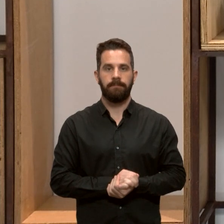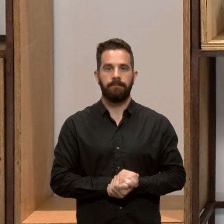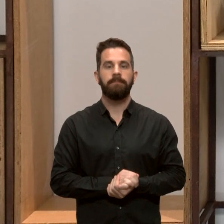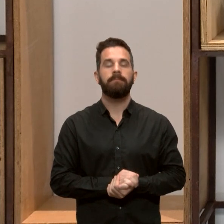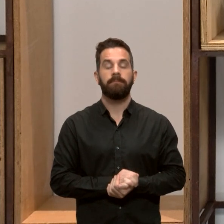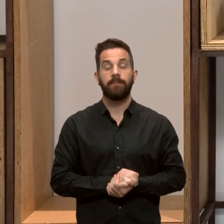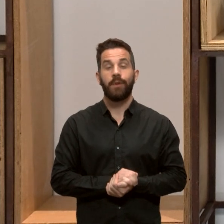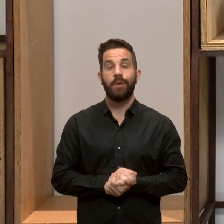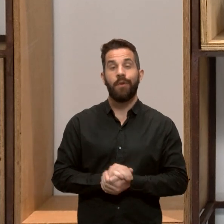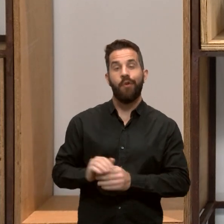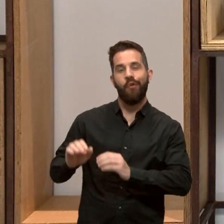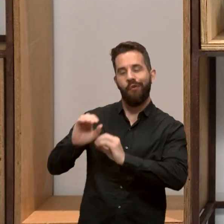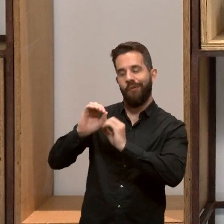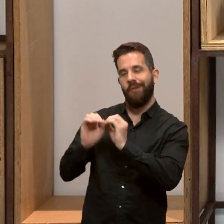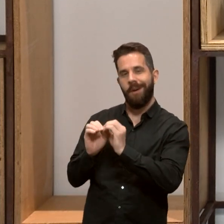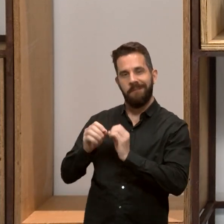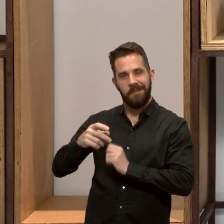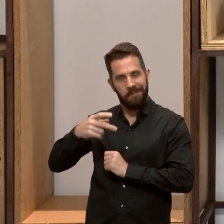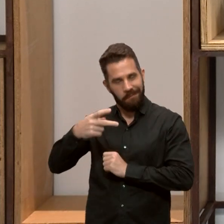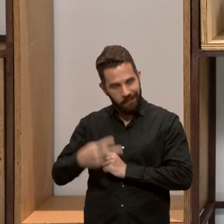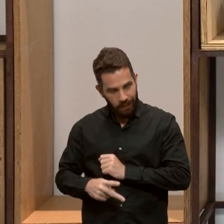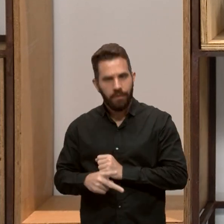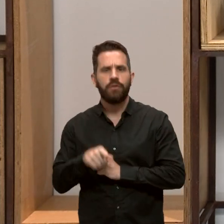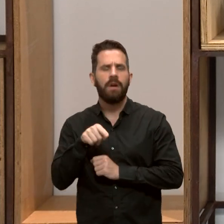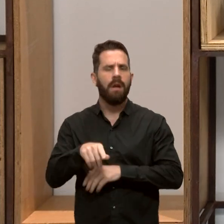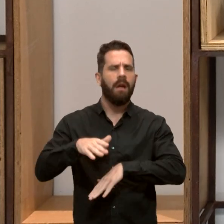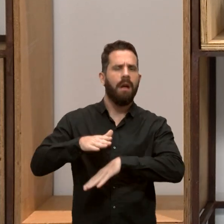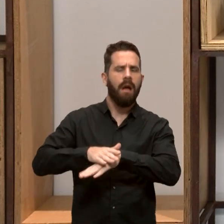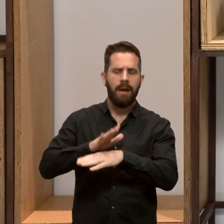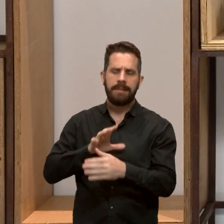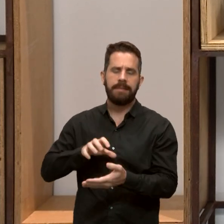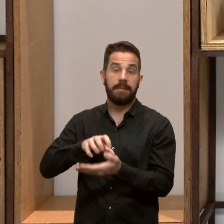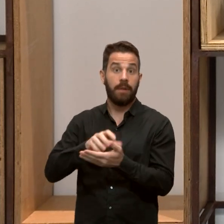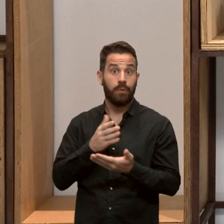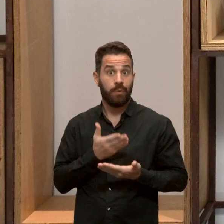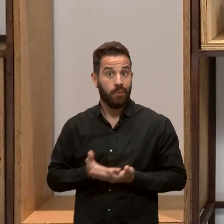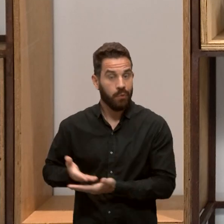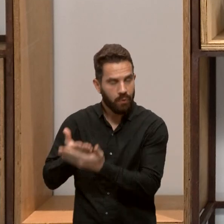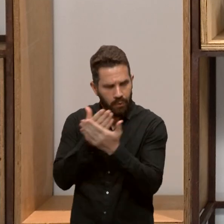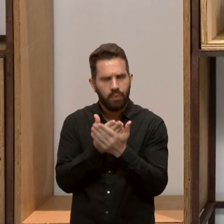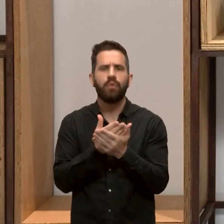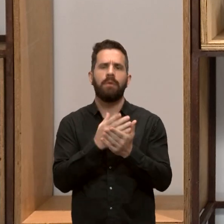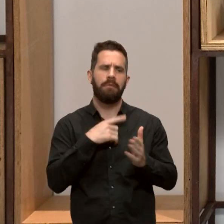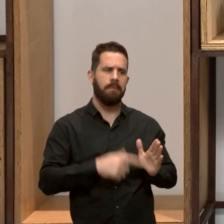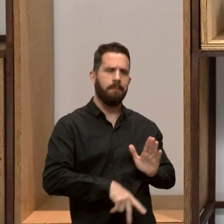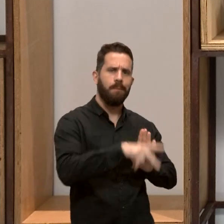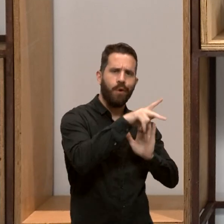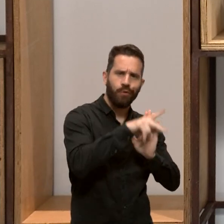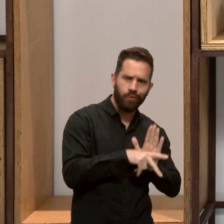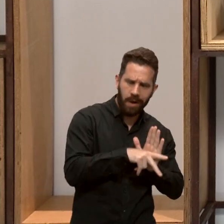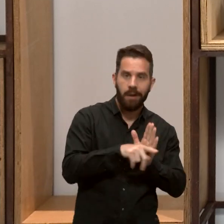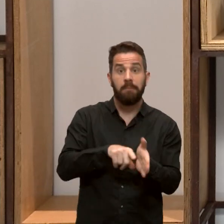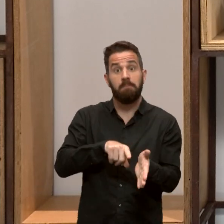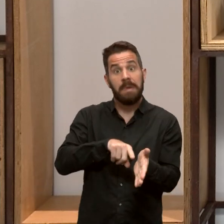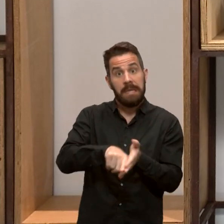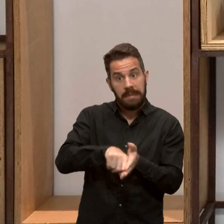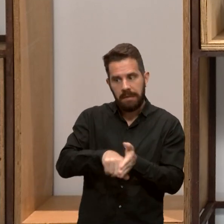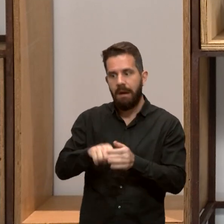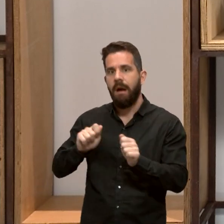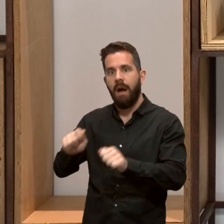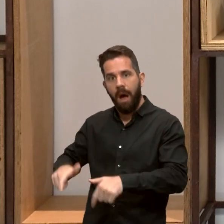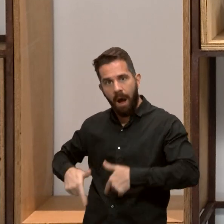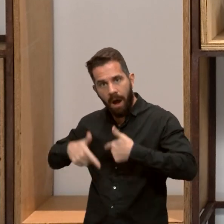A Universidade Federal de Goiás é um centro de estudos que desenvolve projetos, pesquisas e